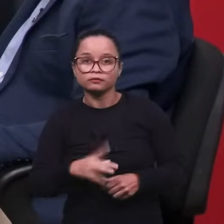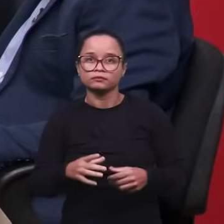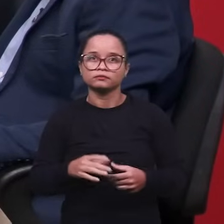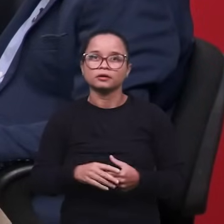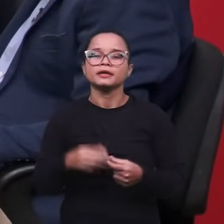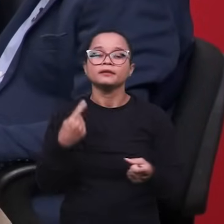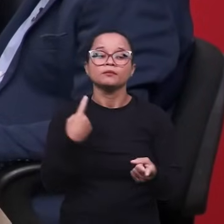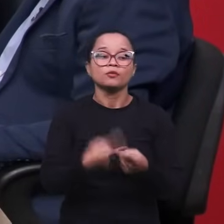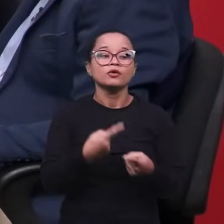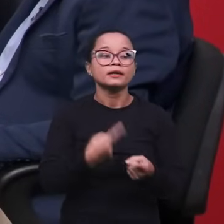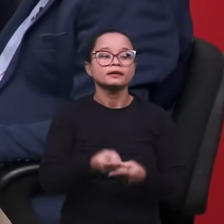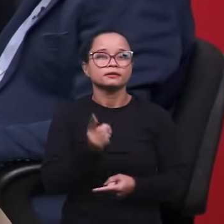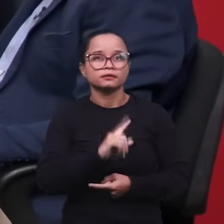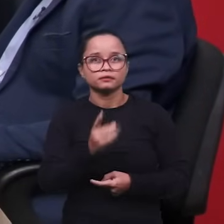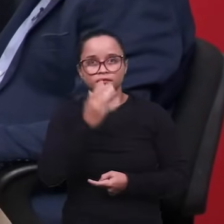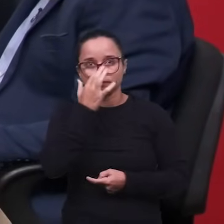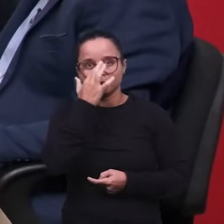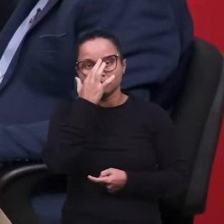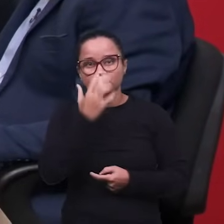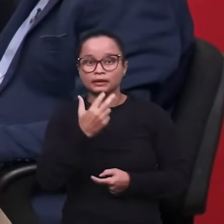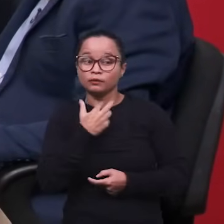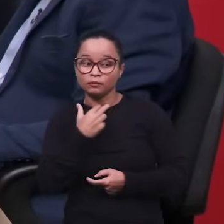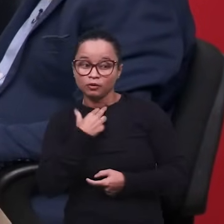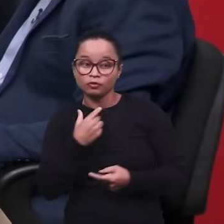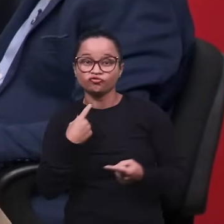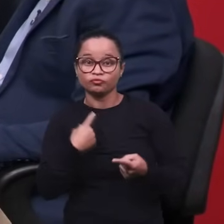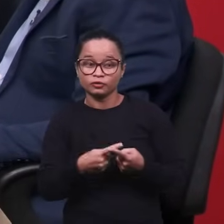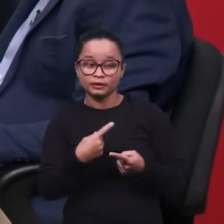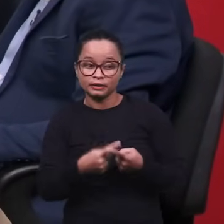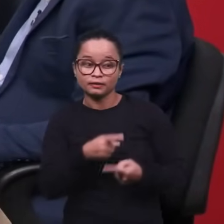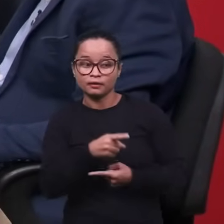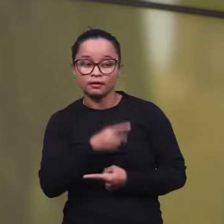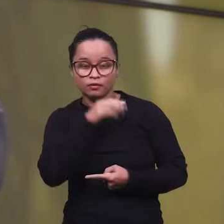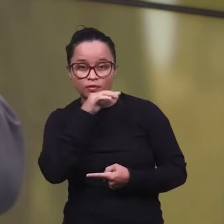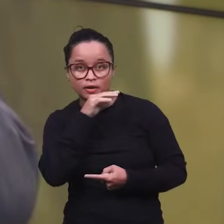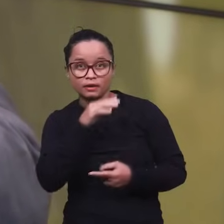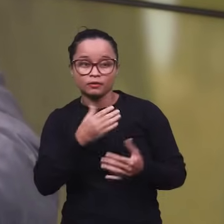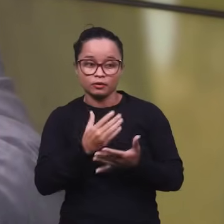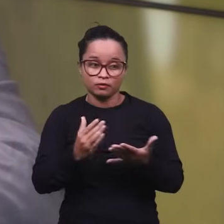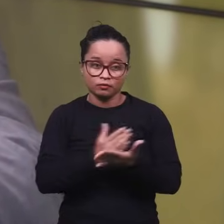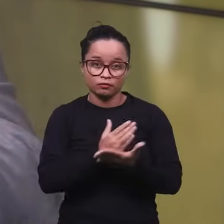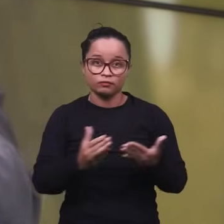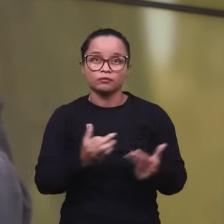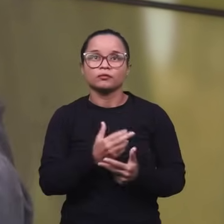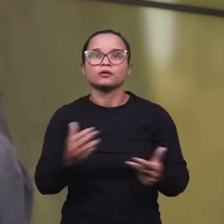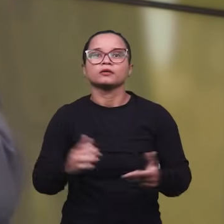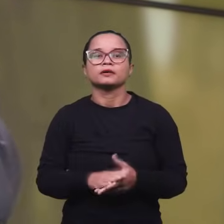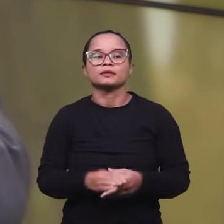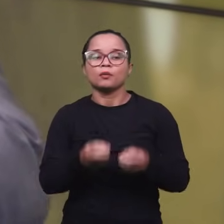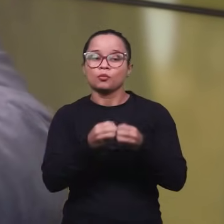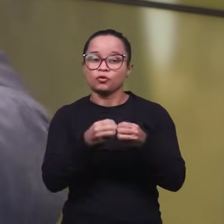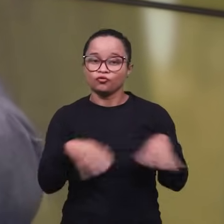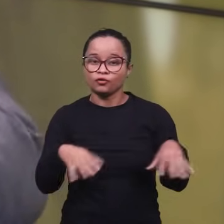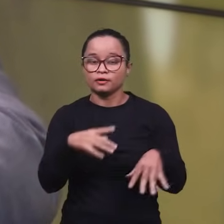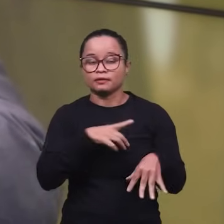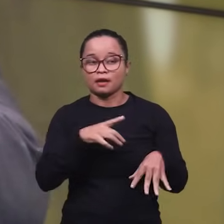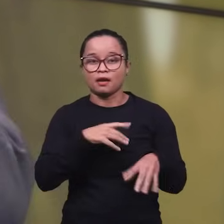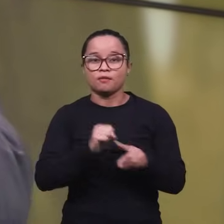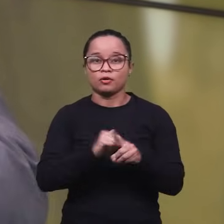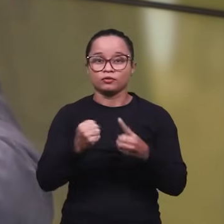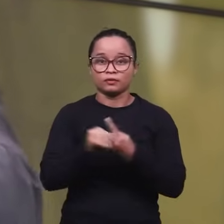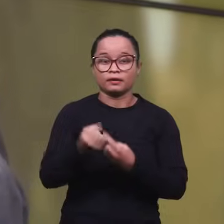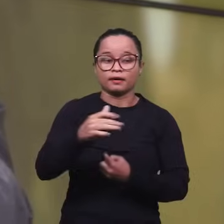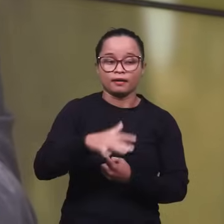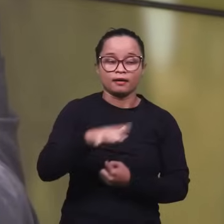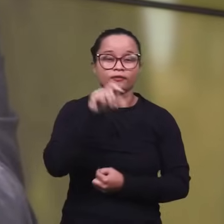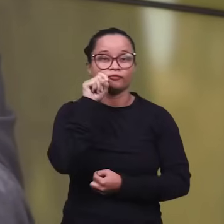Sim, e né? dizer o porquê. Olha, meu filho, isso não pode porque isso fere alguma coisa, você está dentro, você está trazendo um prejuízo para a sociedade,